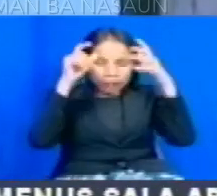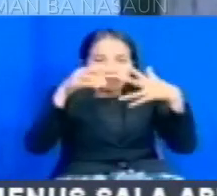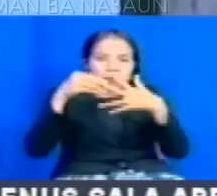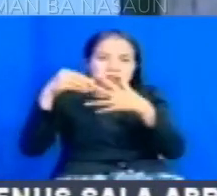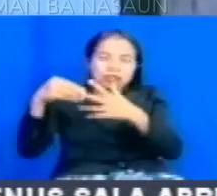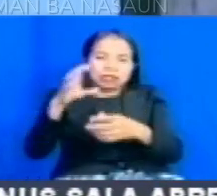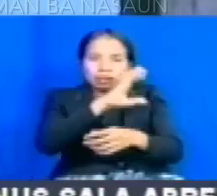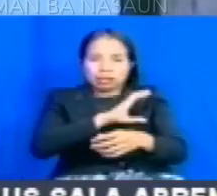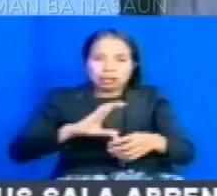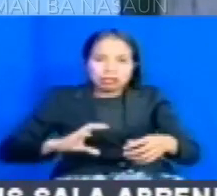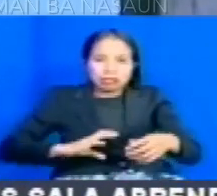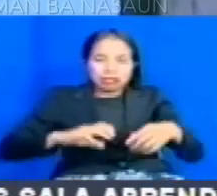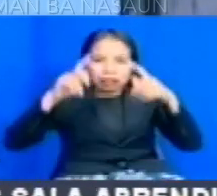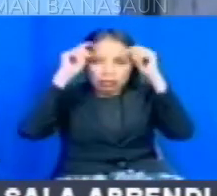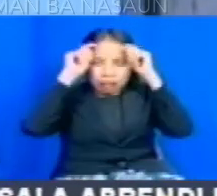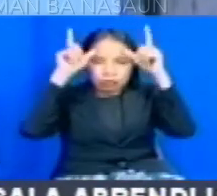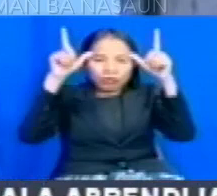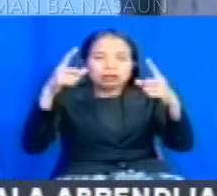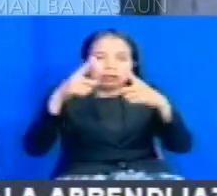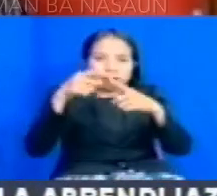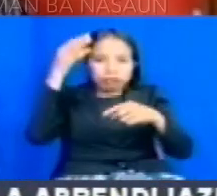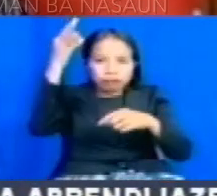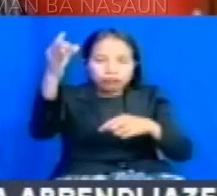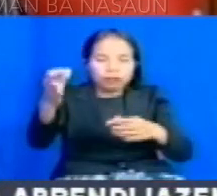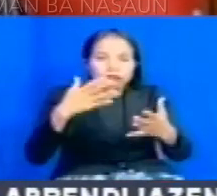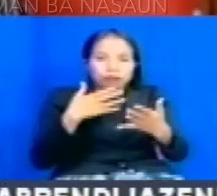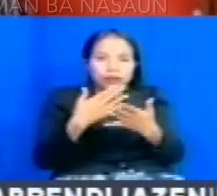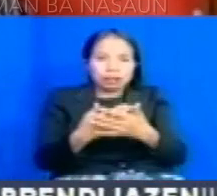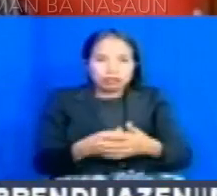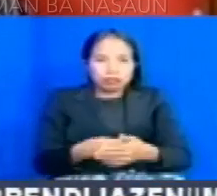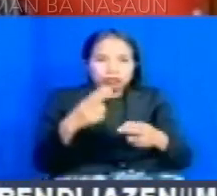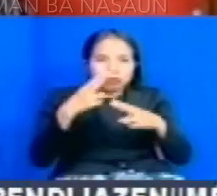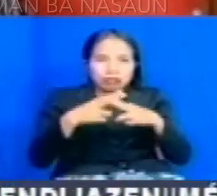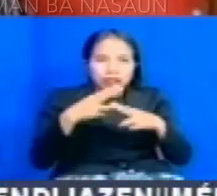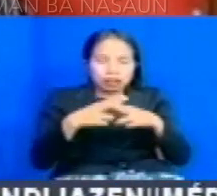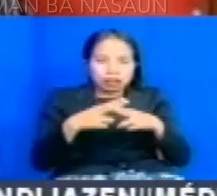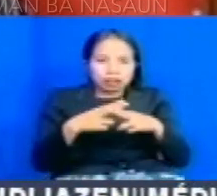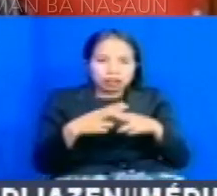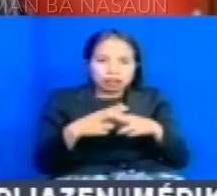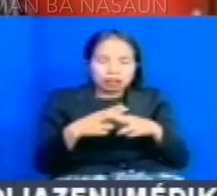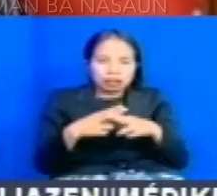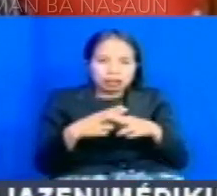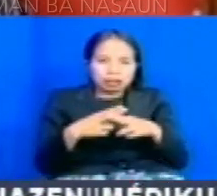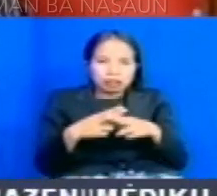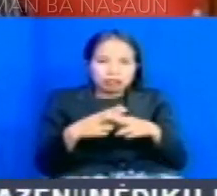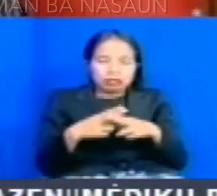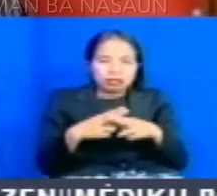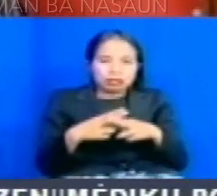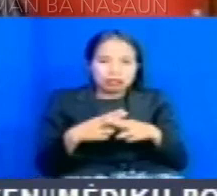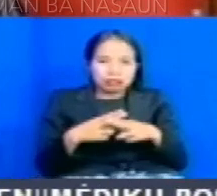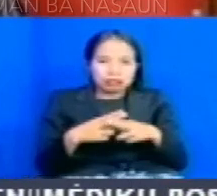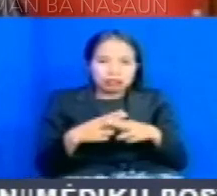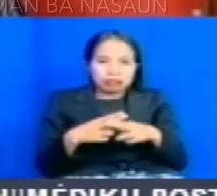especialmente Sarani Timor-Leste, ba oi, hodia. Hodi, nara Igreja Evangélica Assembleia de Timor-Leste Tomac,